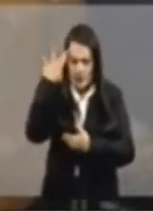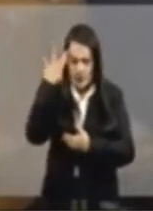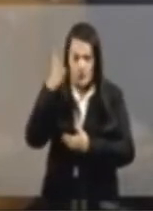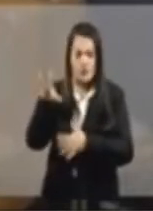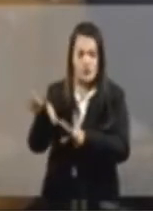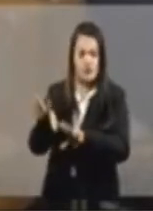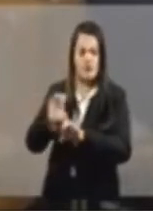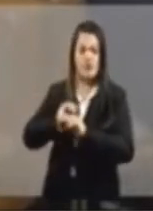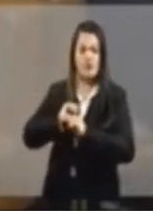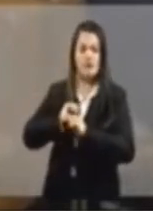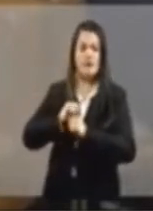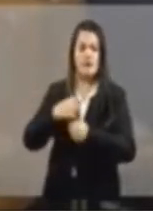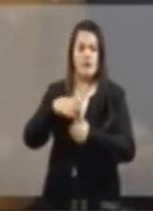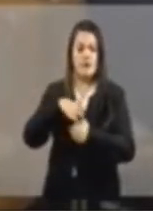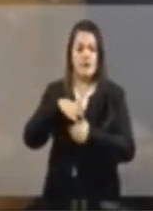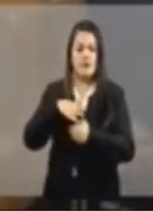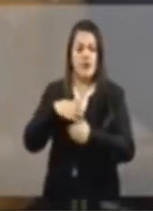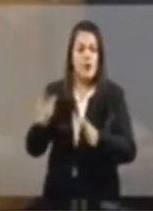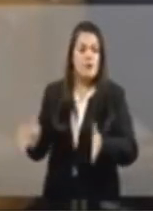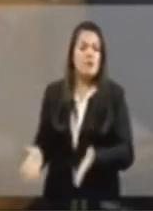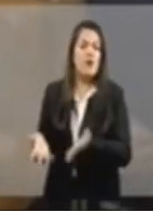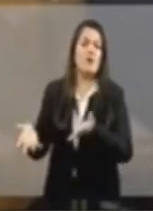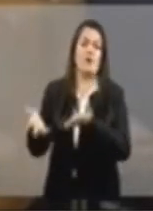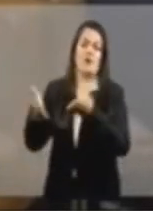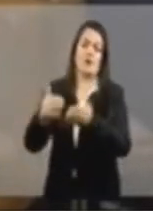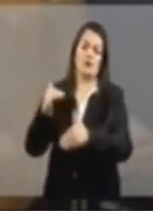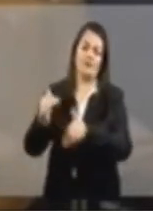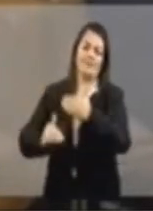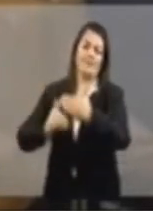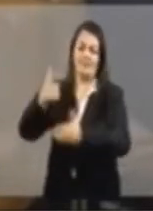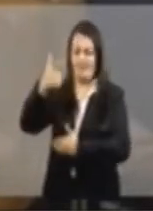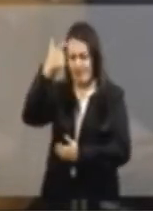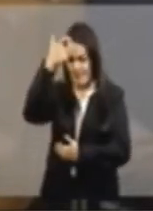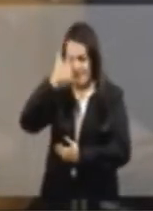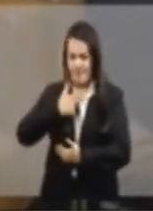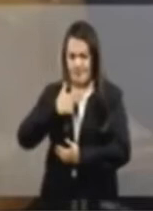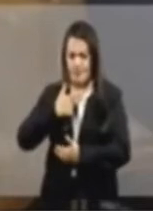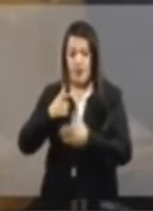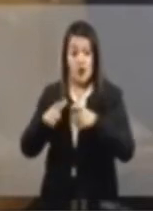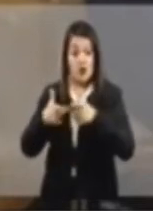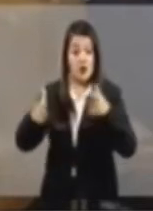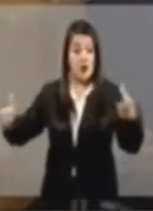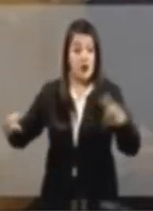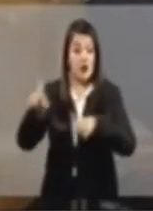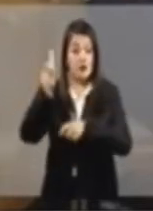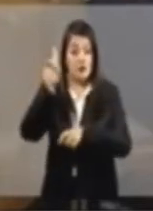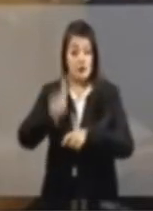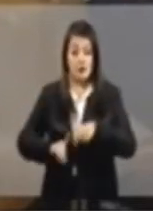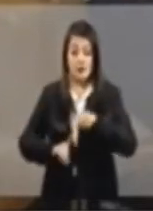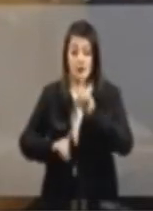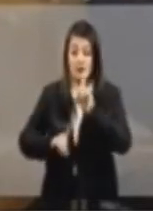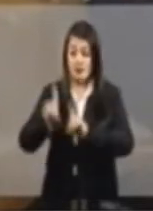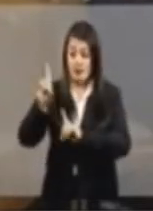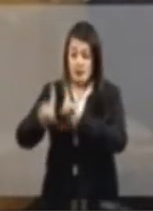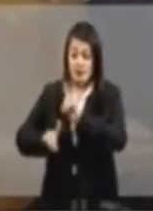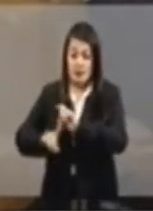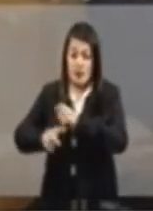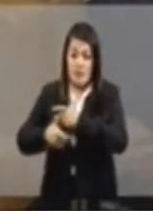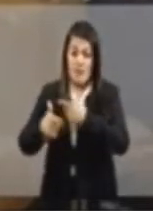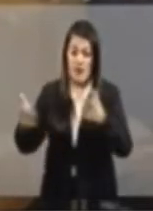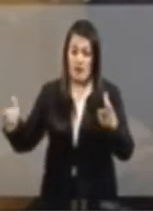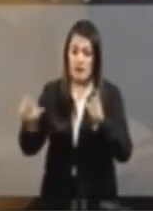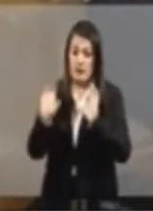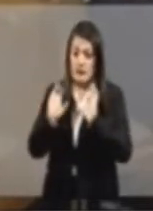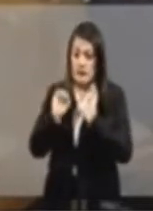exatamente promover cidadania ampliando direitos quando se restringe o faz é caráter